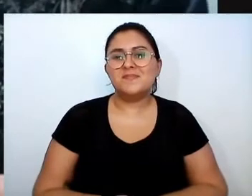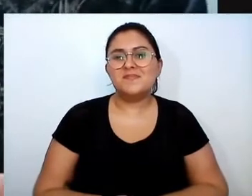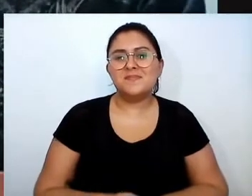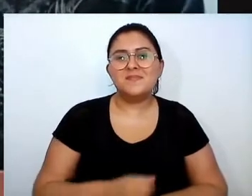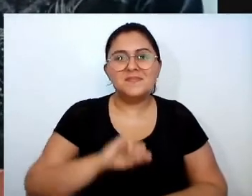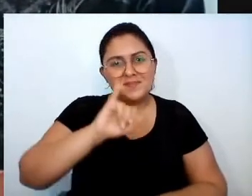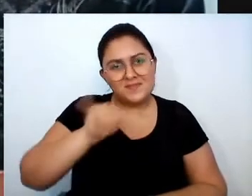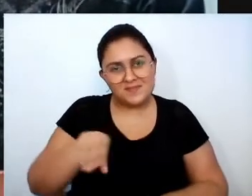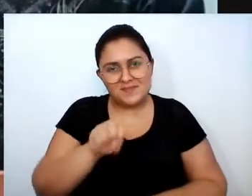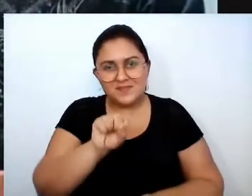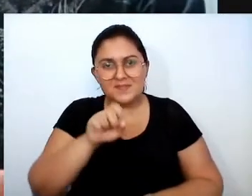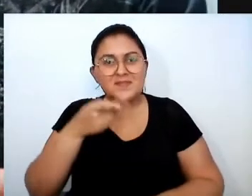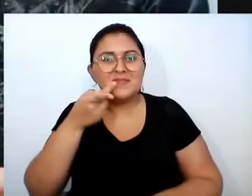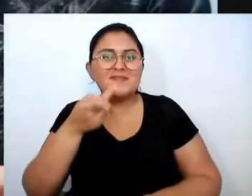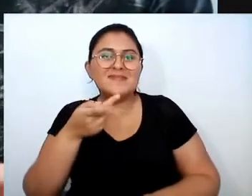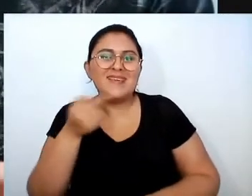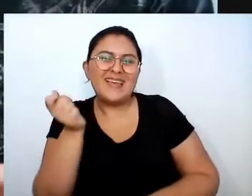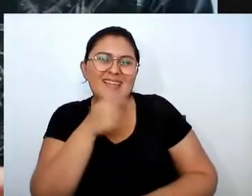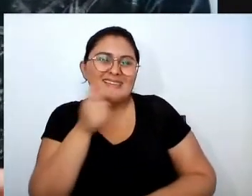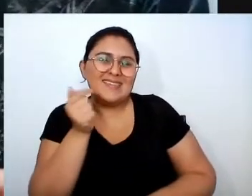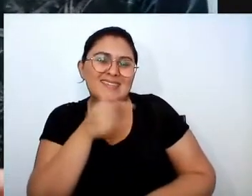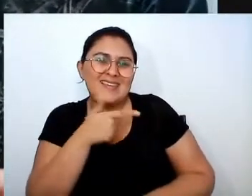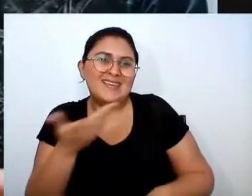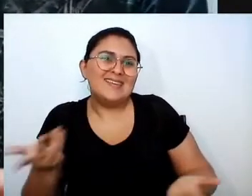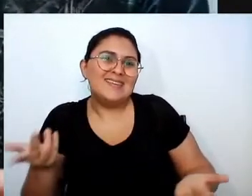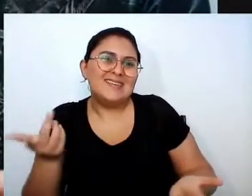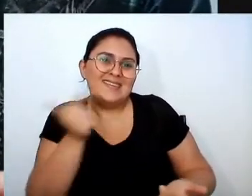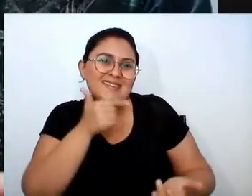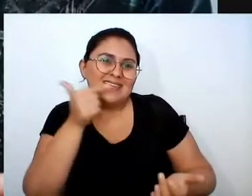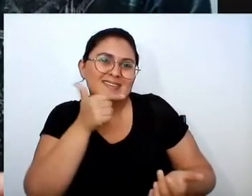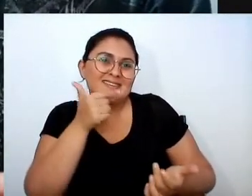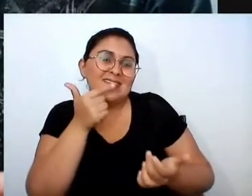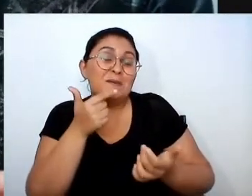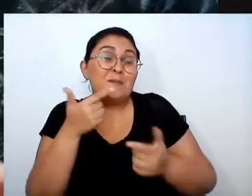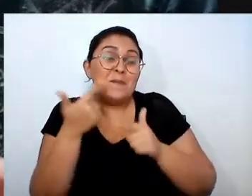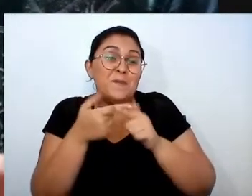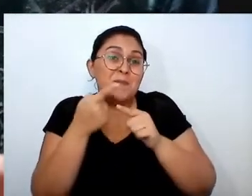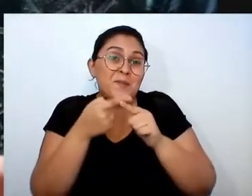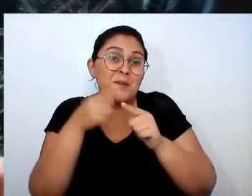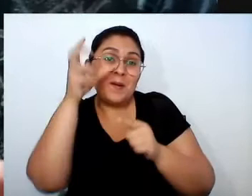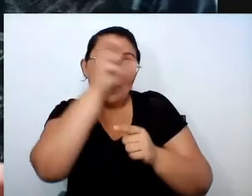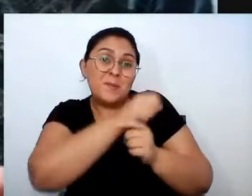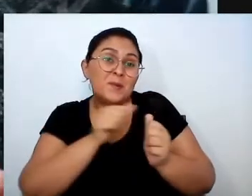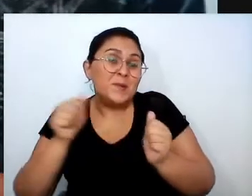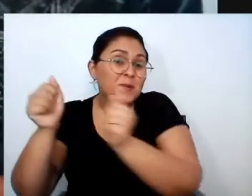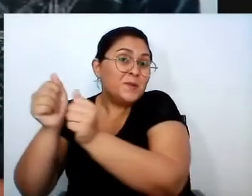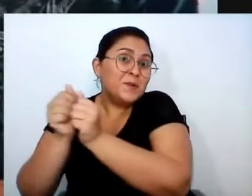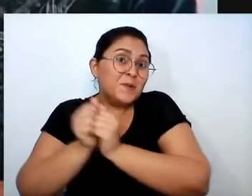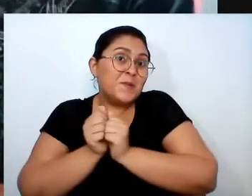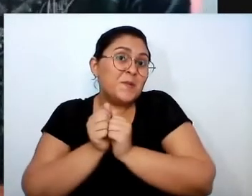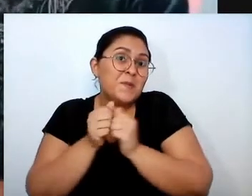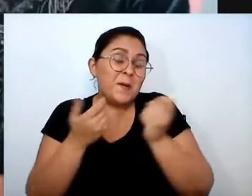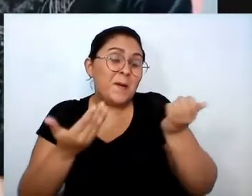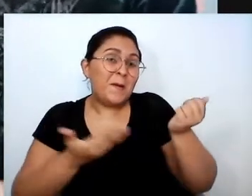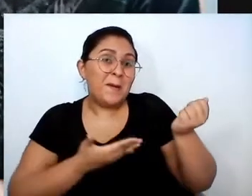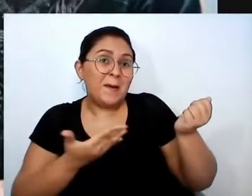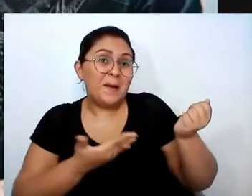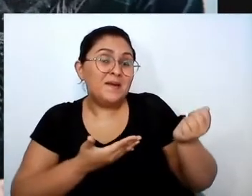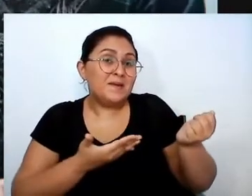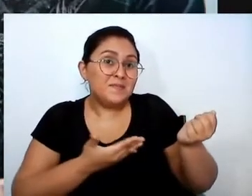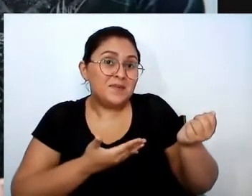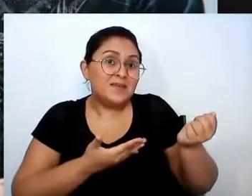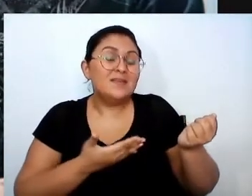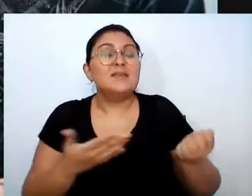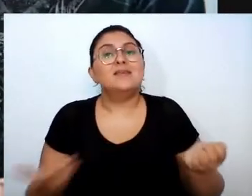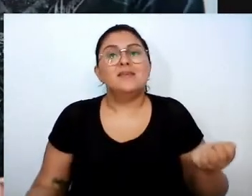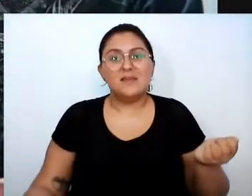captando isso? É uma coisa bem engraçada, já que eu comecei de forma popular com amigos, né? Então, era sempre aquela